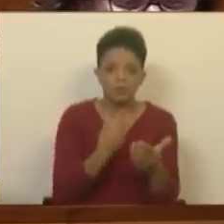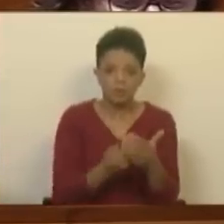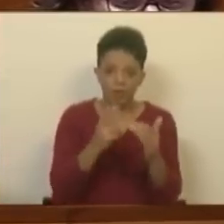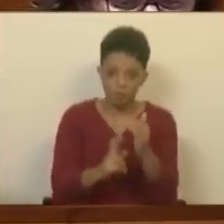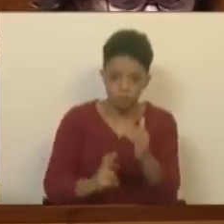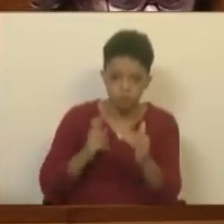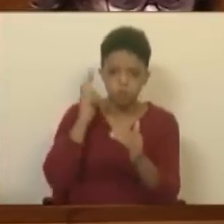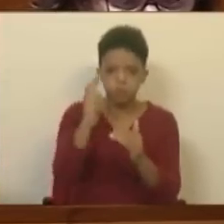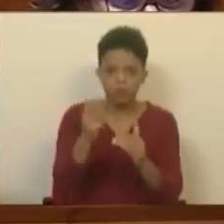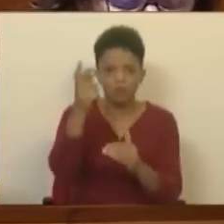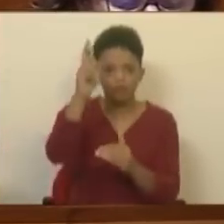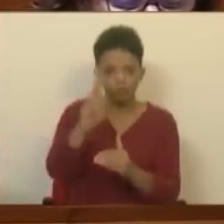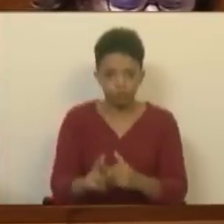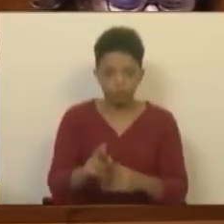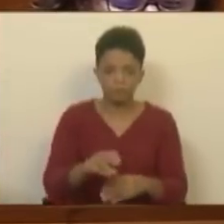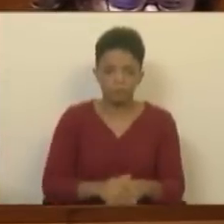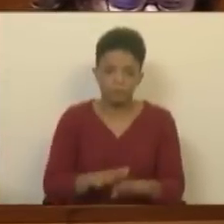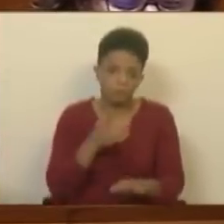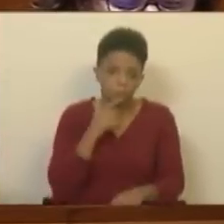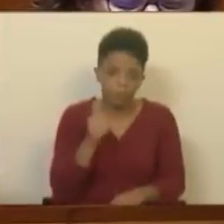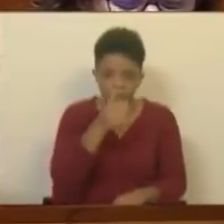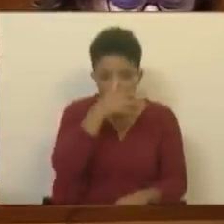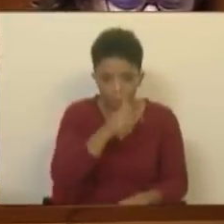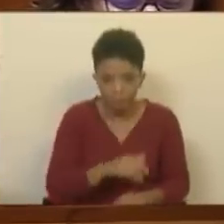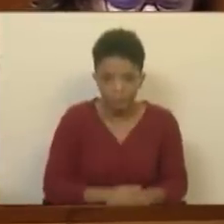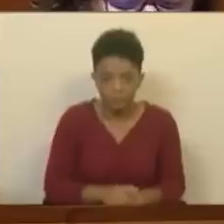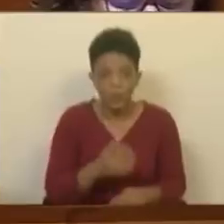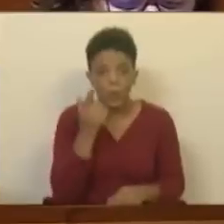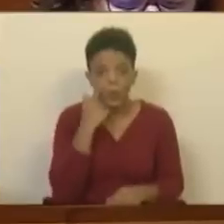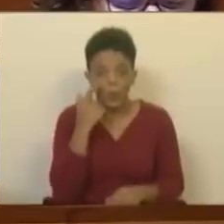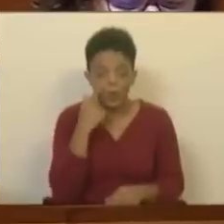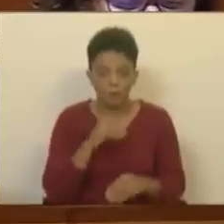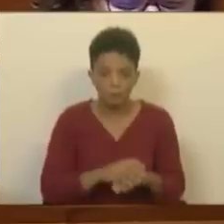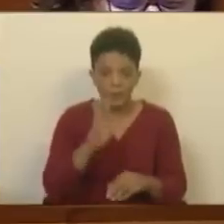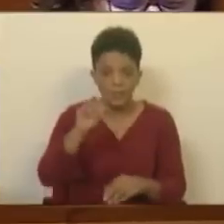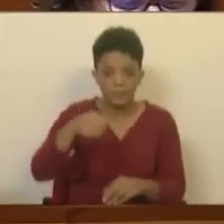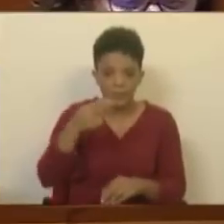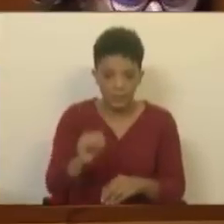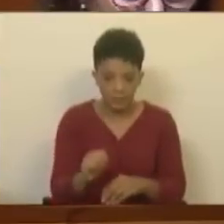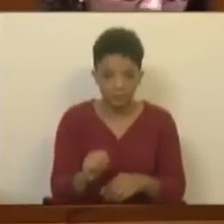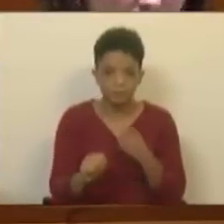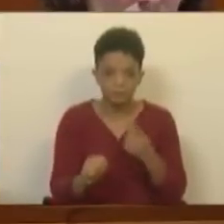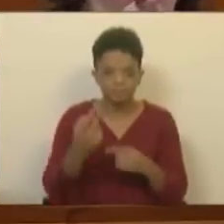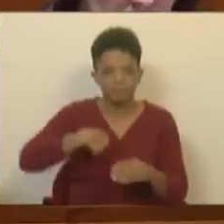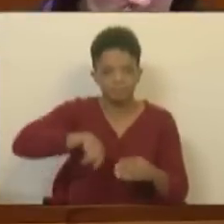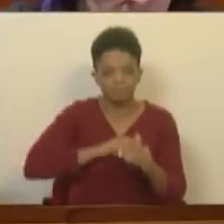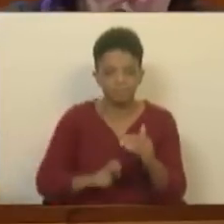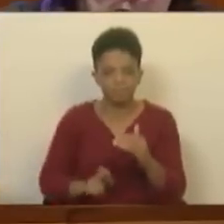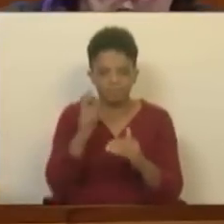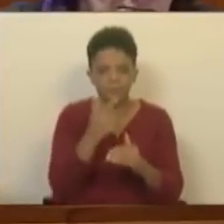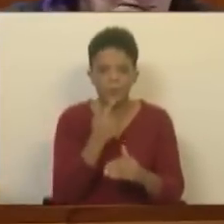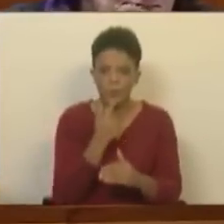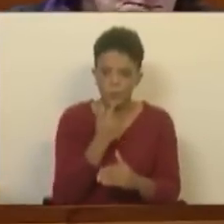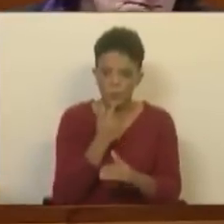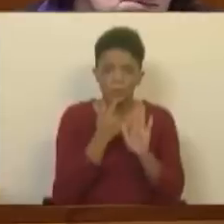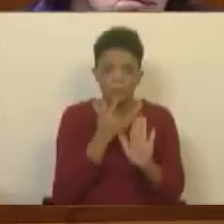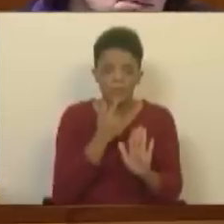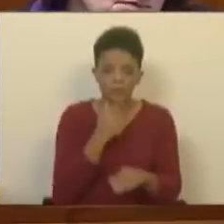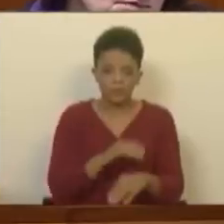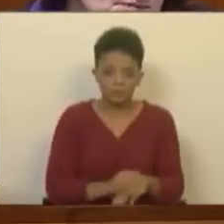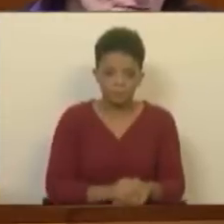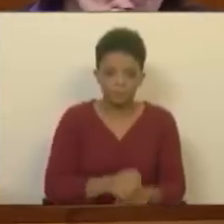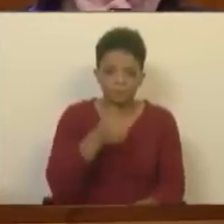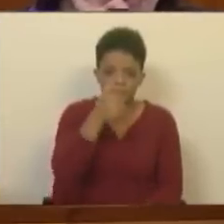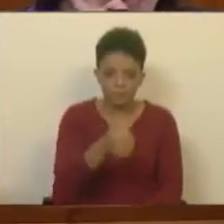este crescimento das votações não podemos infelizmente olha no próprio snf já aumentamos muitíssimo mas são